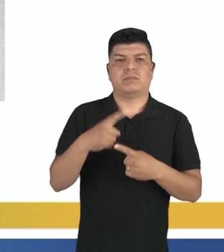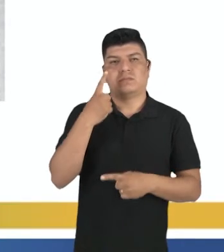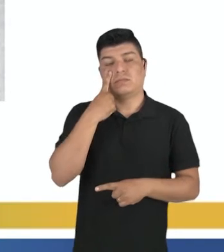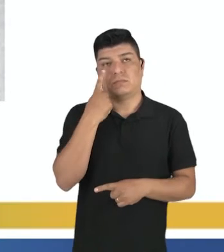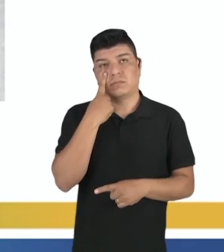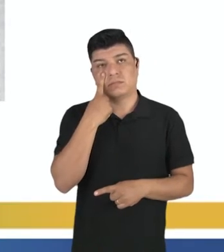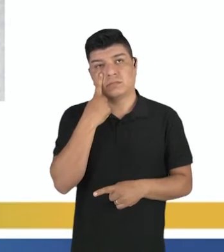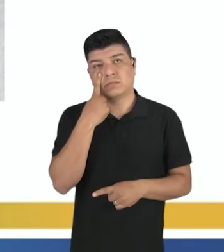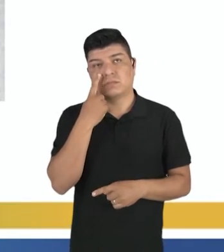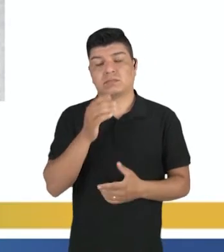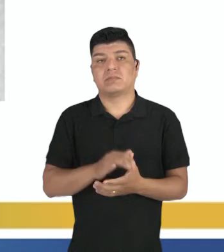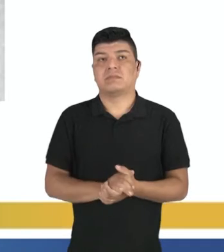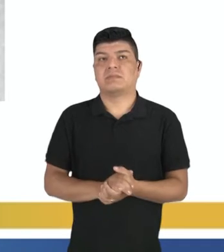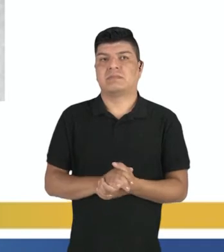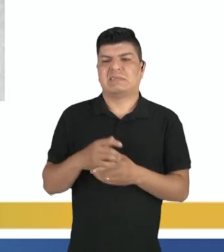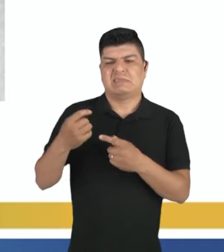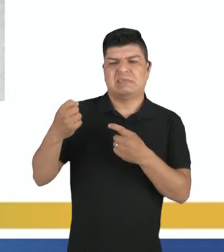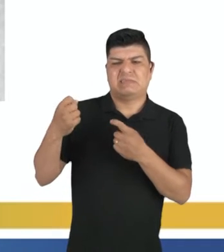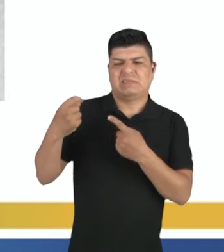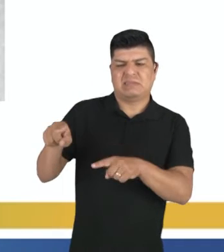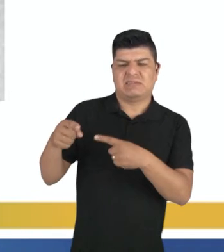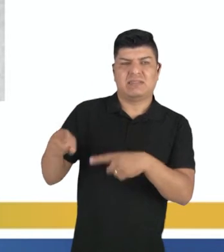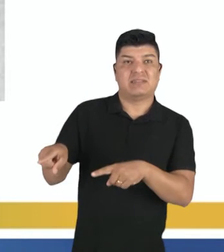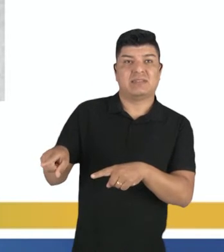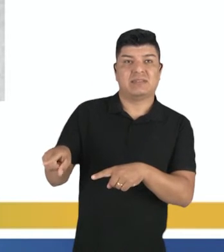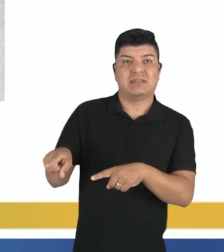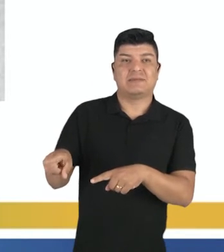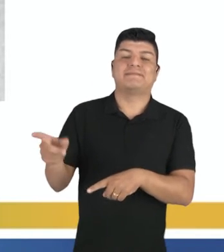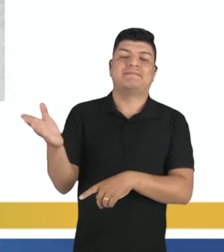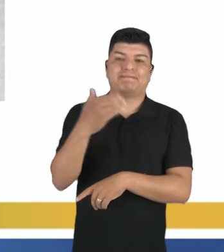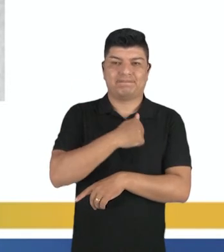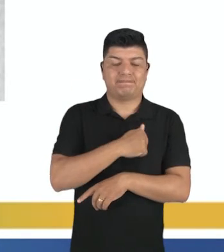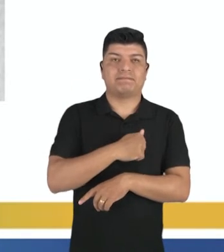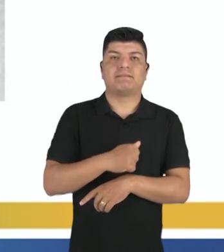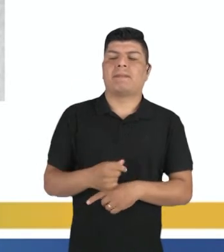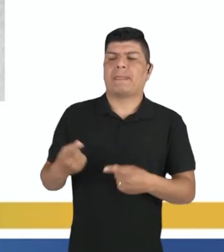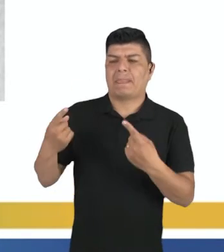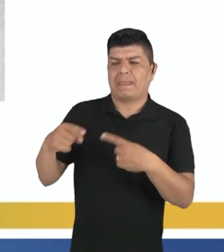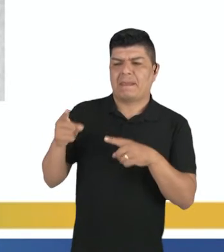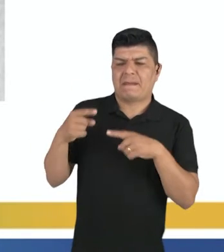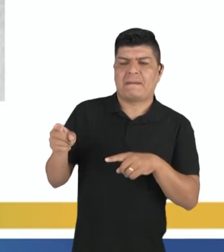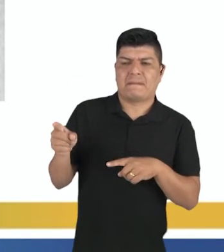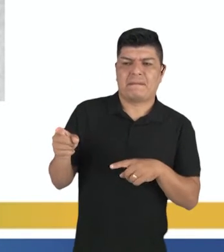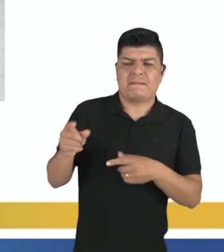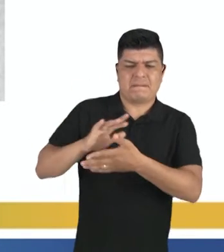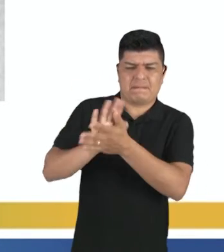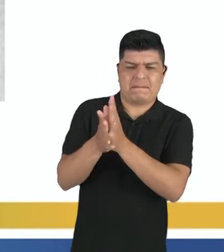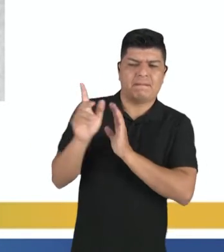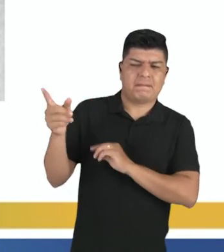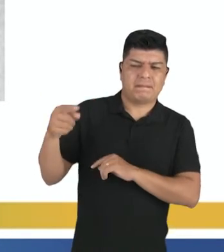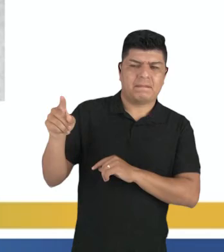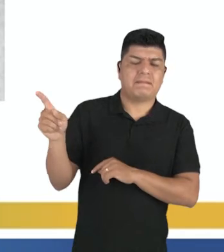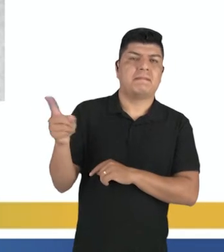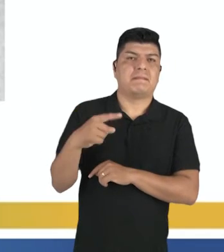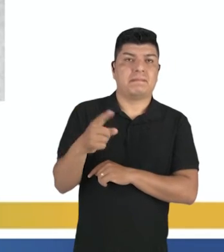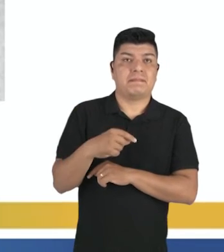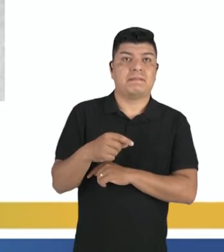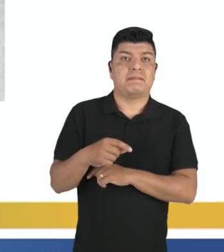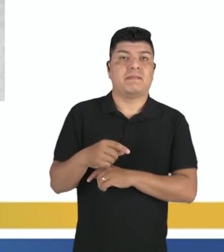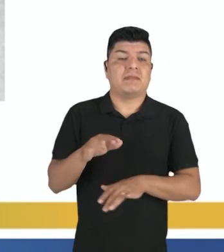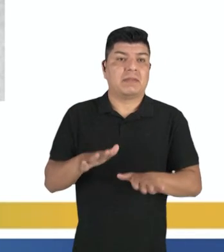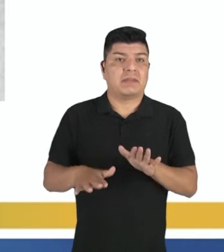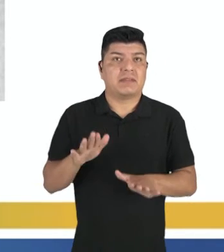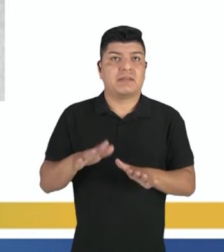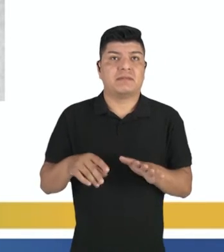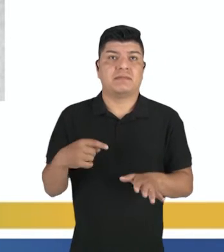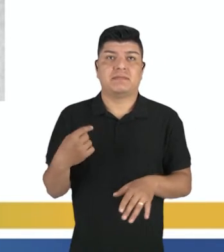atenção, vamos massacrá-los, aí vamos arrasar eles. Muitas vezes, quando